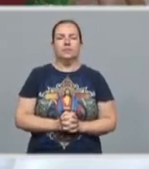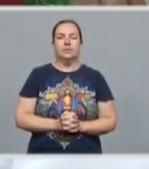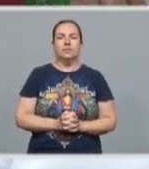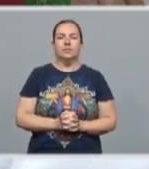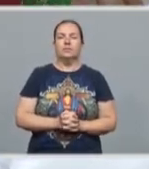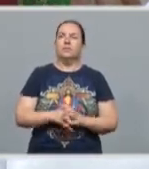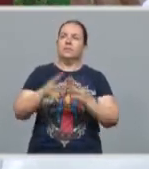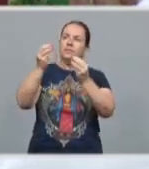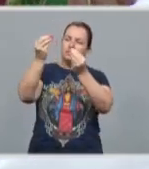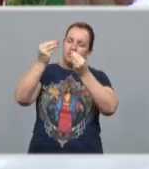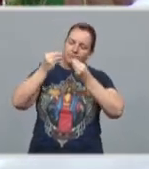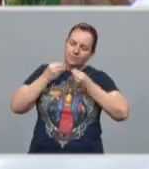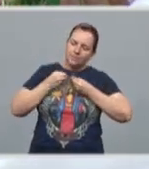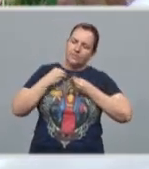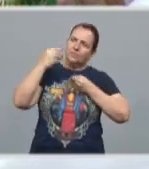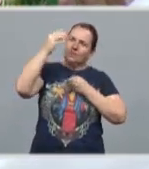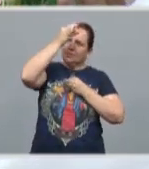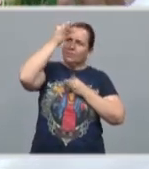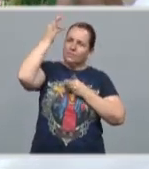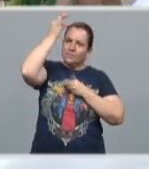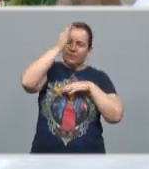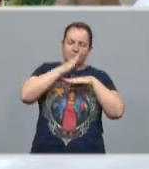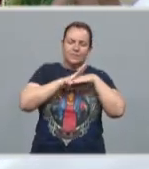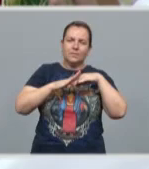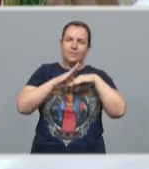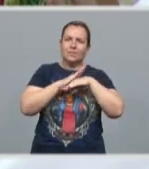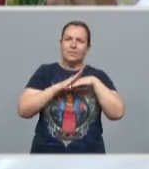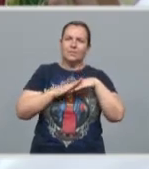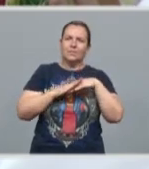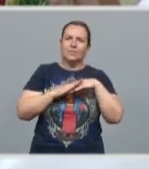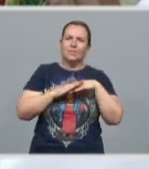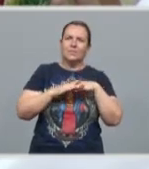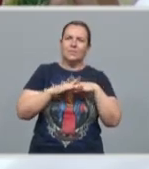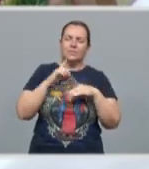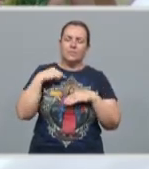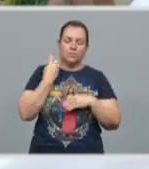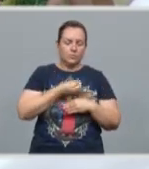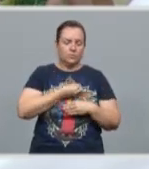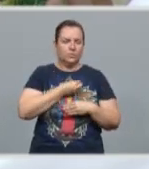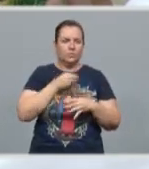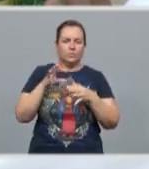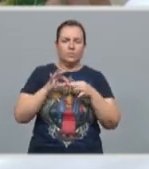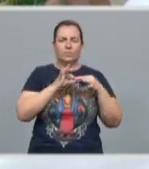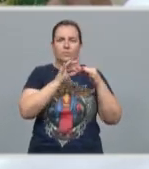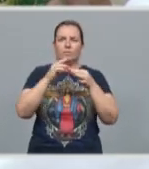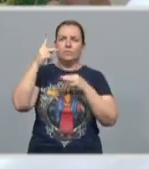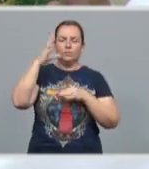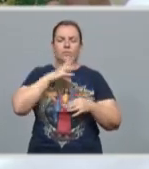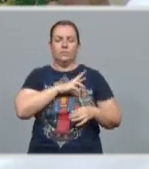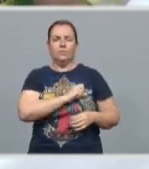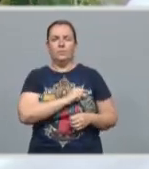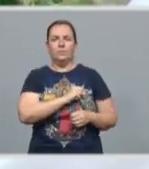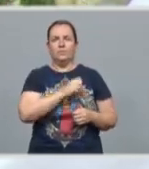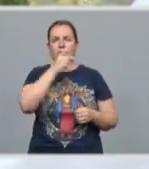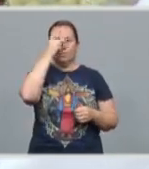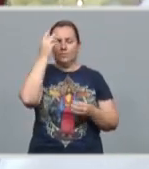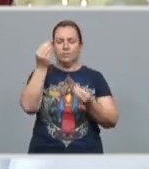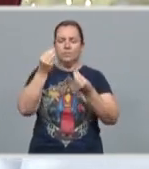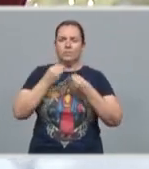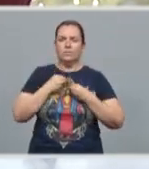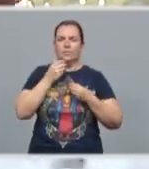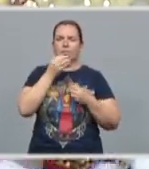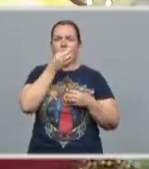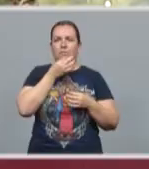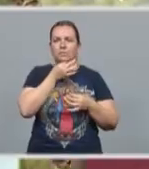Penetrai-nos, ó Deus, com vosso espírito de caridade, para que vivamos unidos no vosso amor os que alimentais com o mesmo